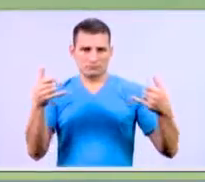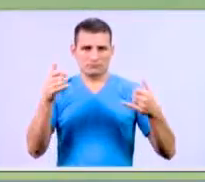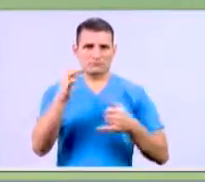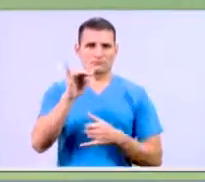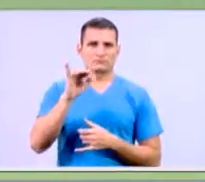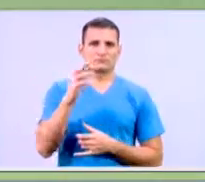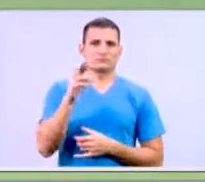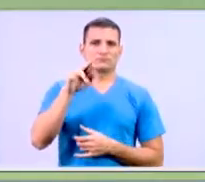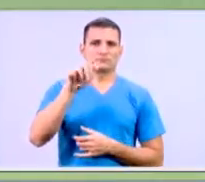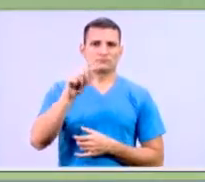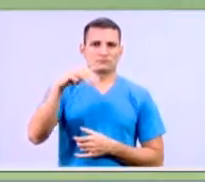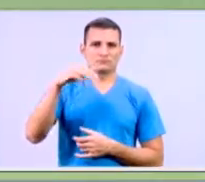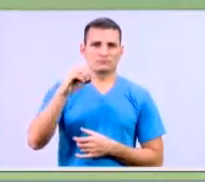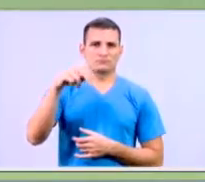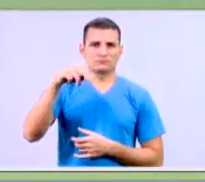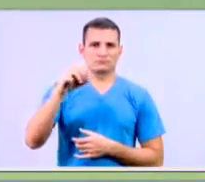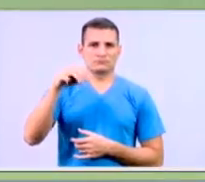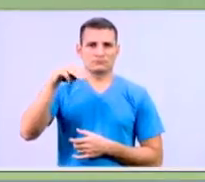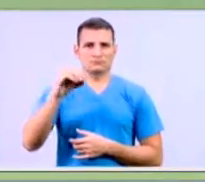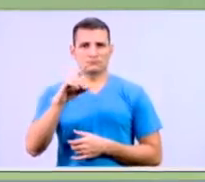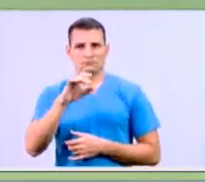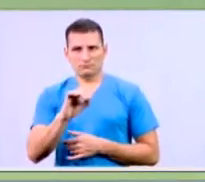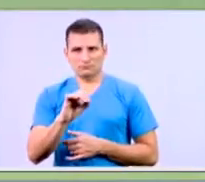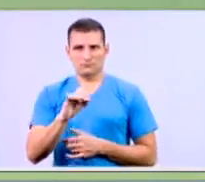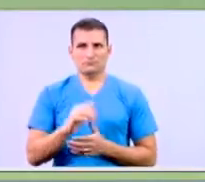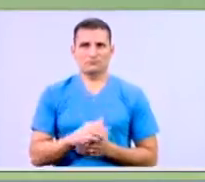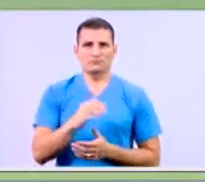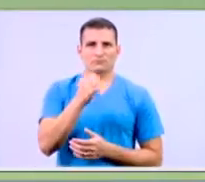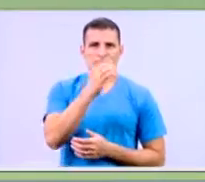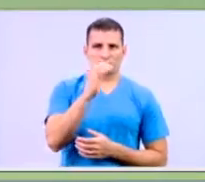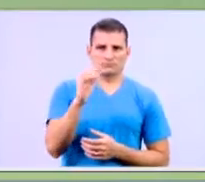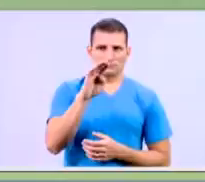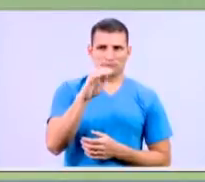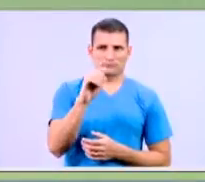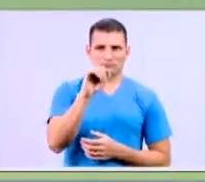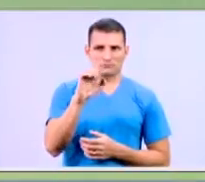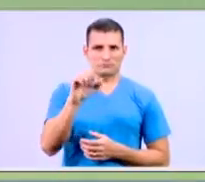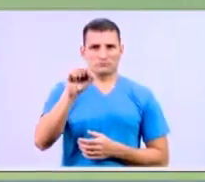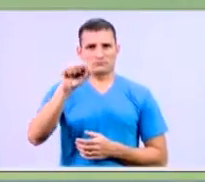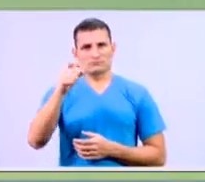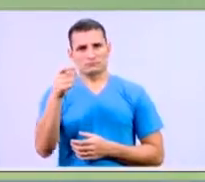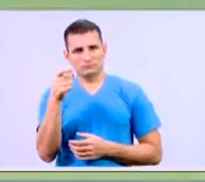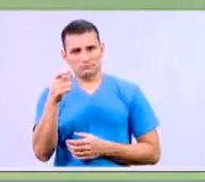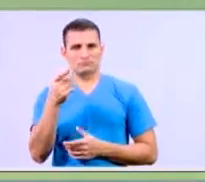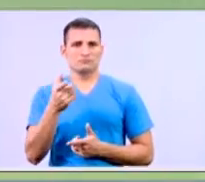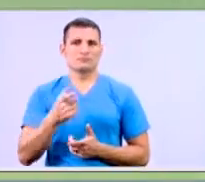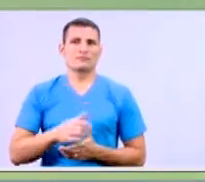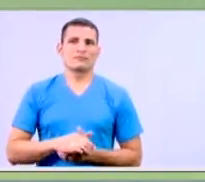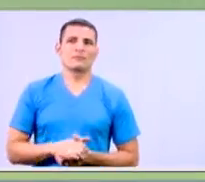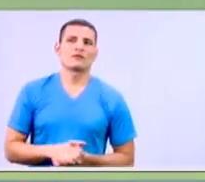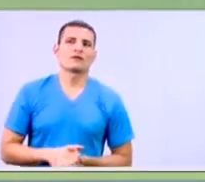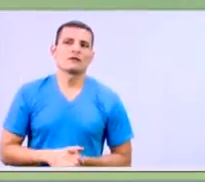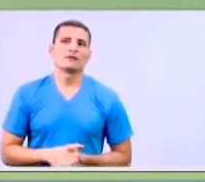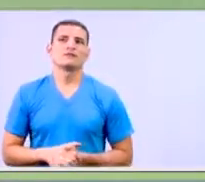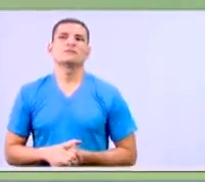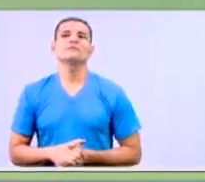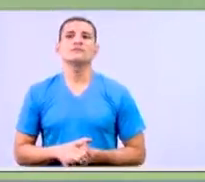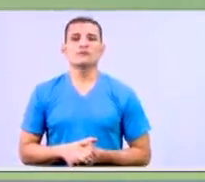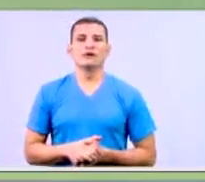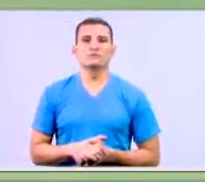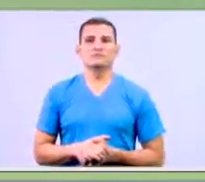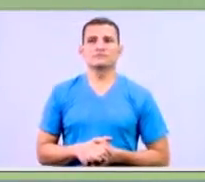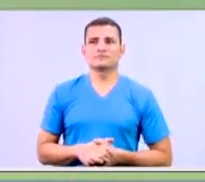por final, ele pode ser também sem base SX, que é a mesma coisa, entretanto, com fibras